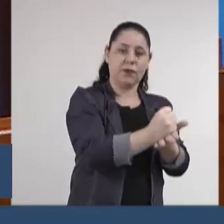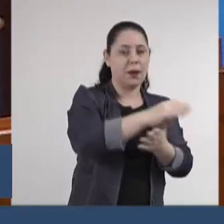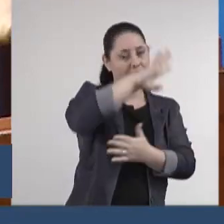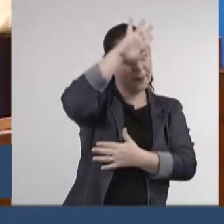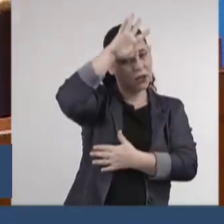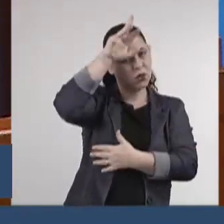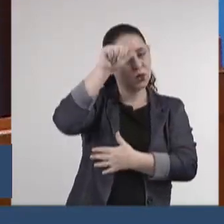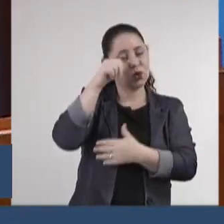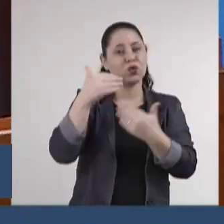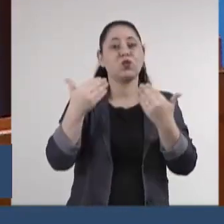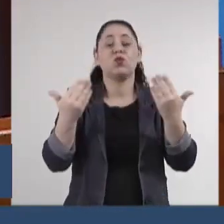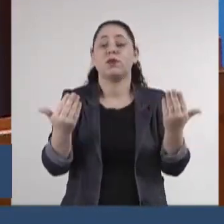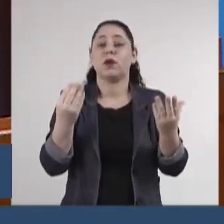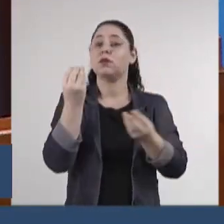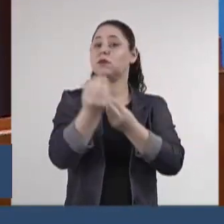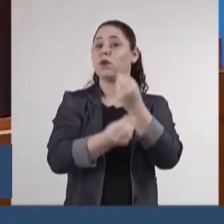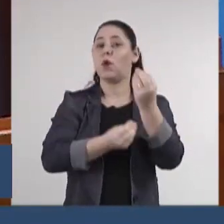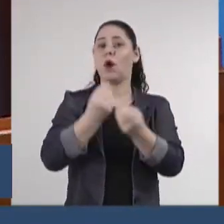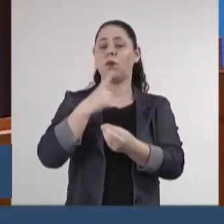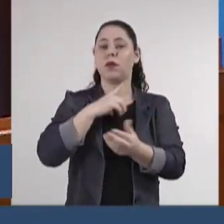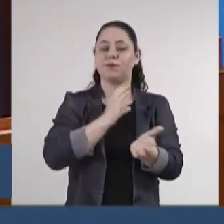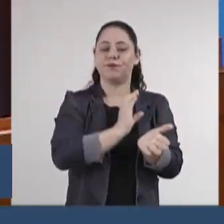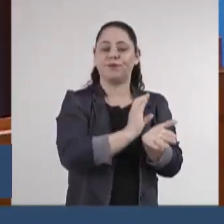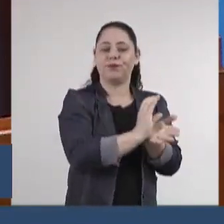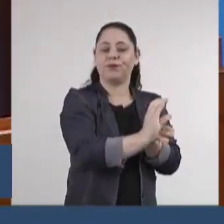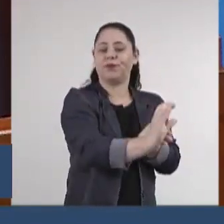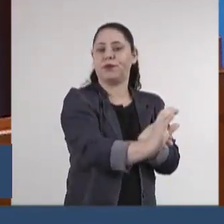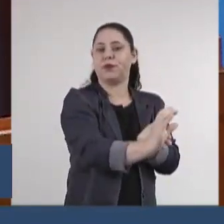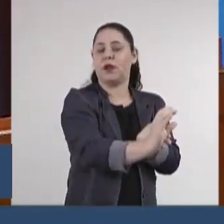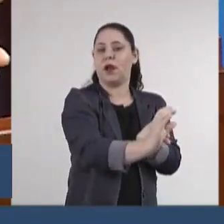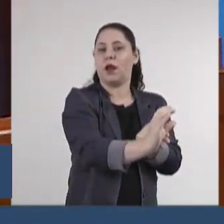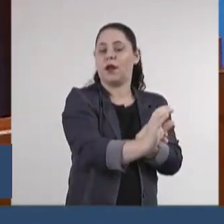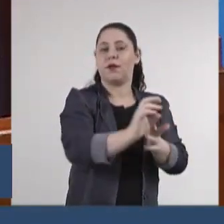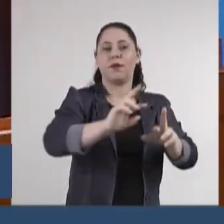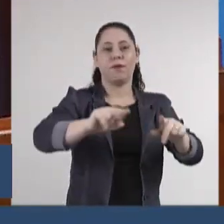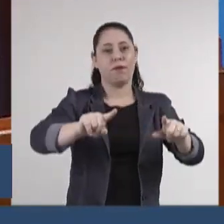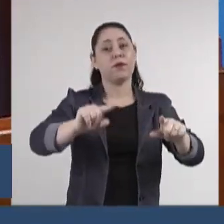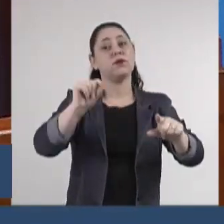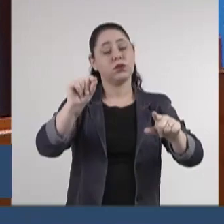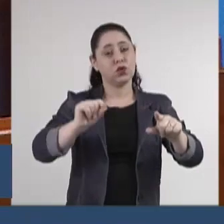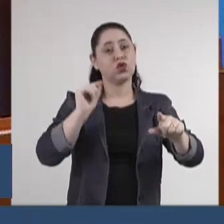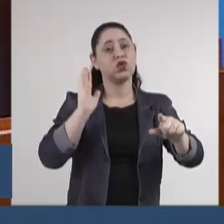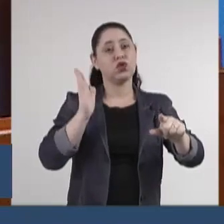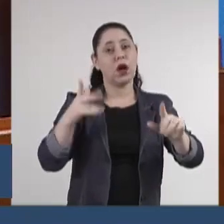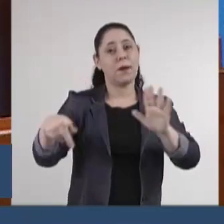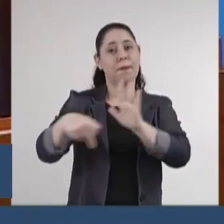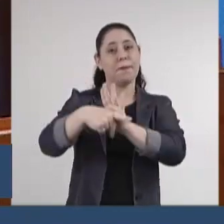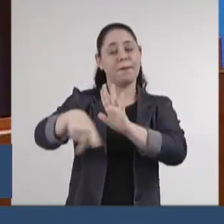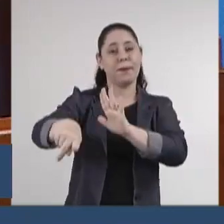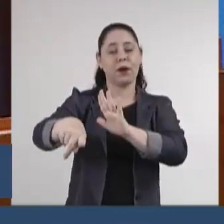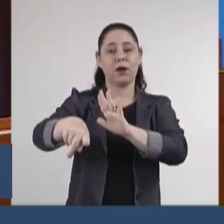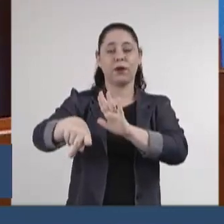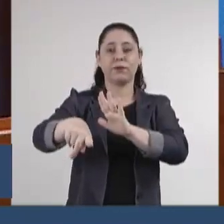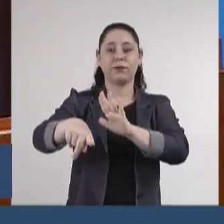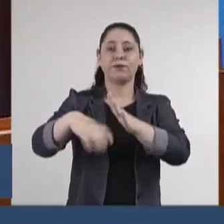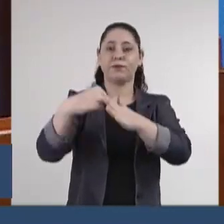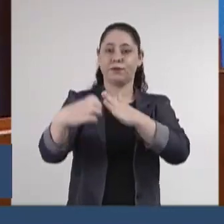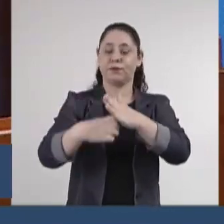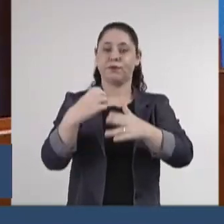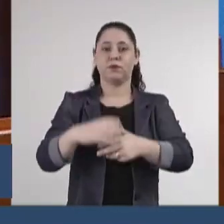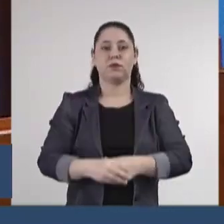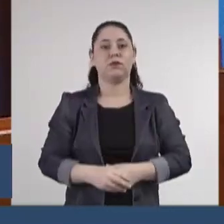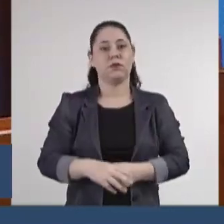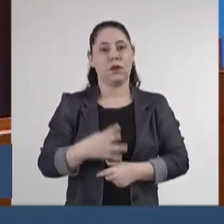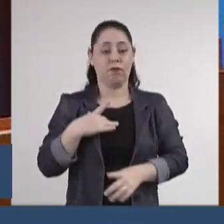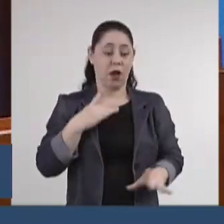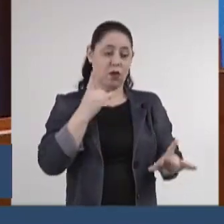Grosso do Sul e como é que houveram os investimentos, fora aquele, obviamente, da própria concessionária. Eu acho que ali nós